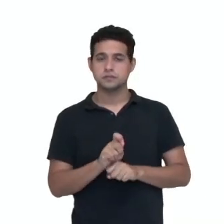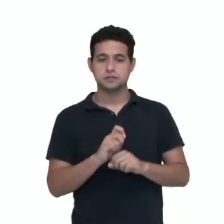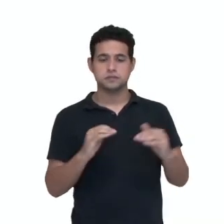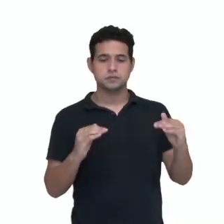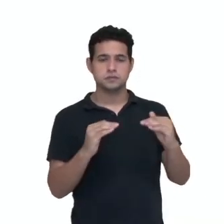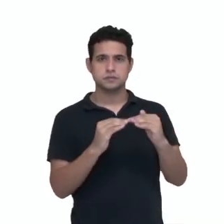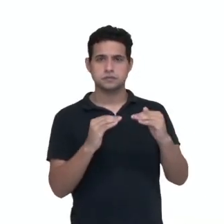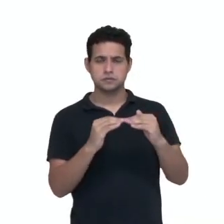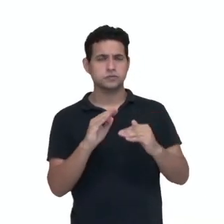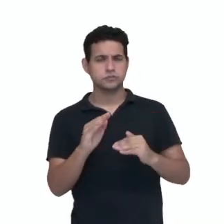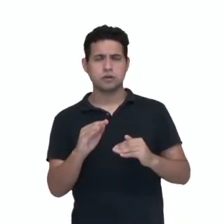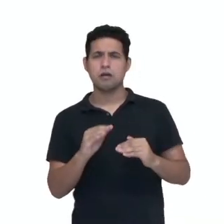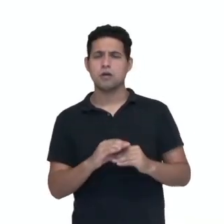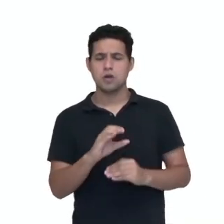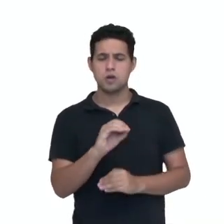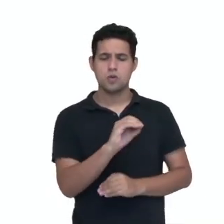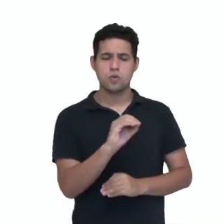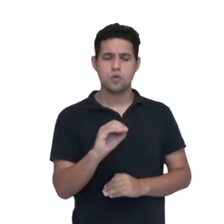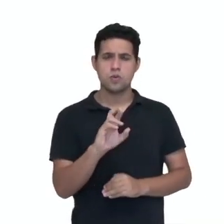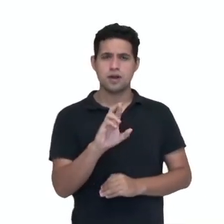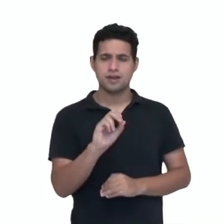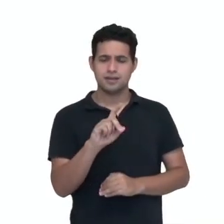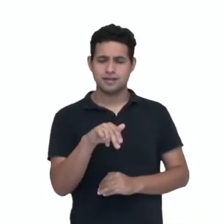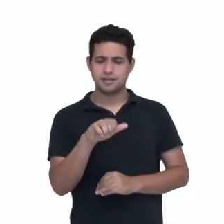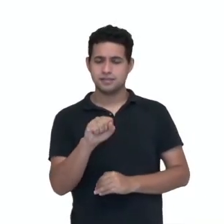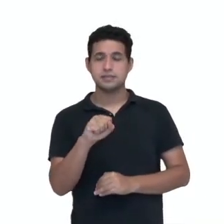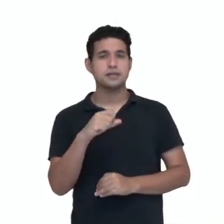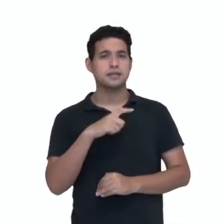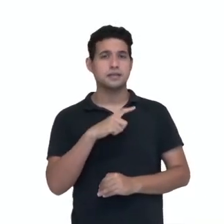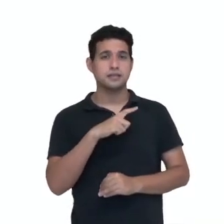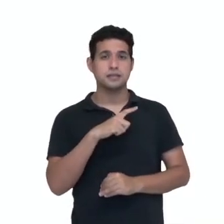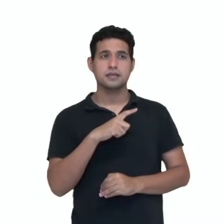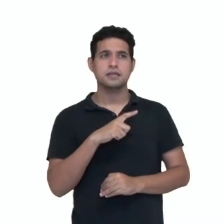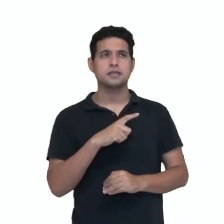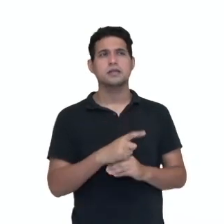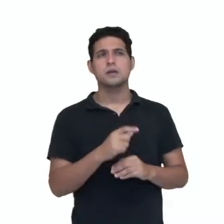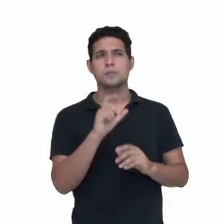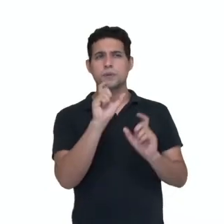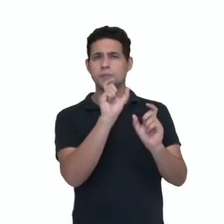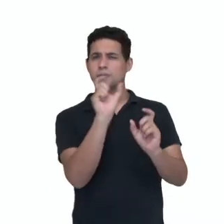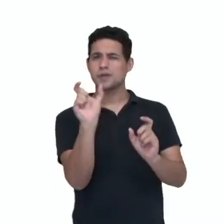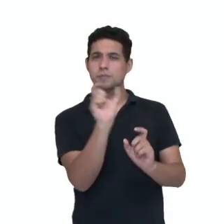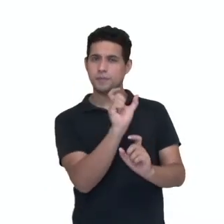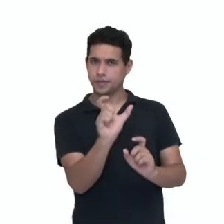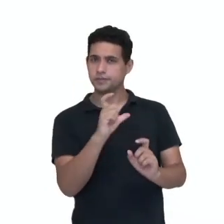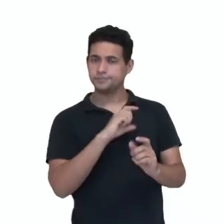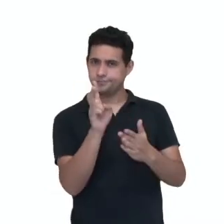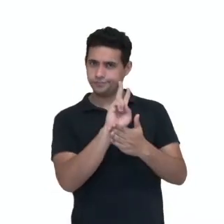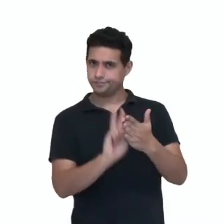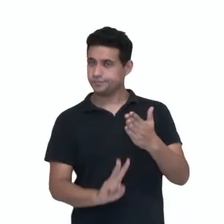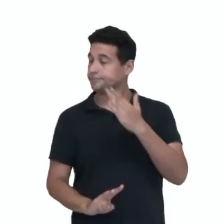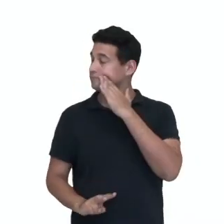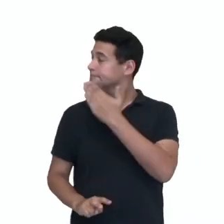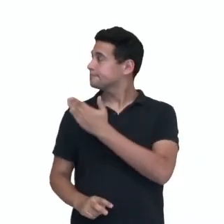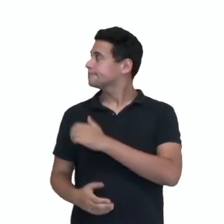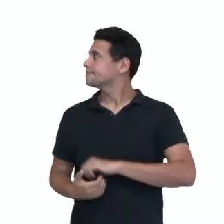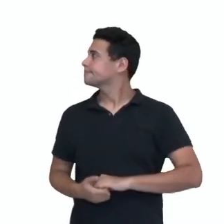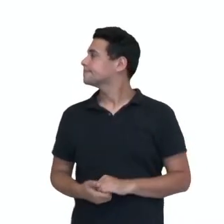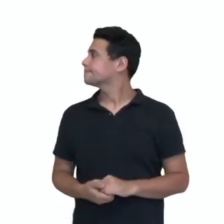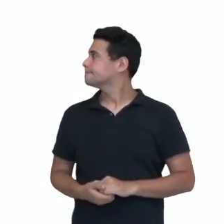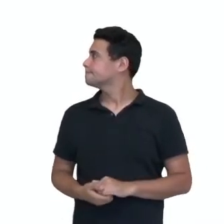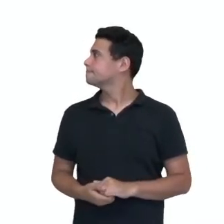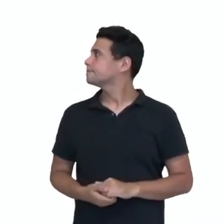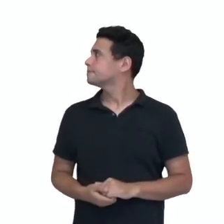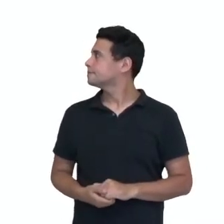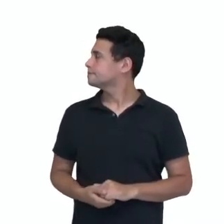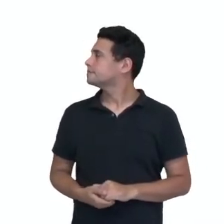conjunções coordenadas, que são classificadas em copulativas, disjuntivas, adversativas,